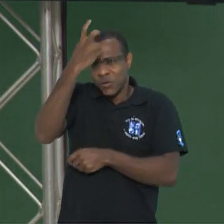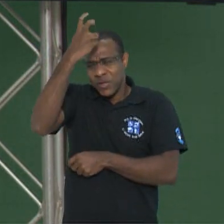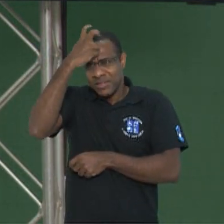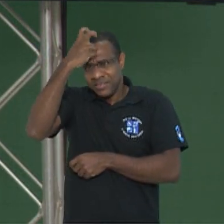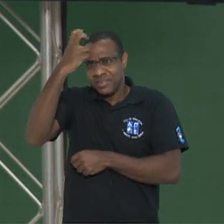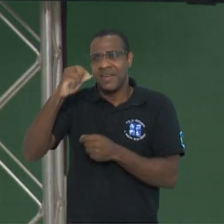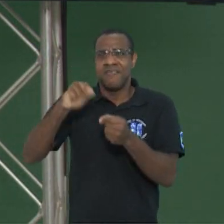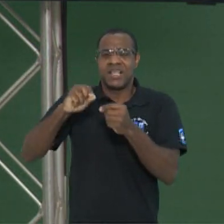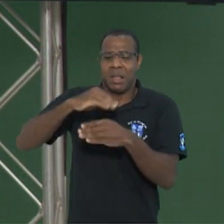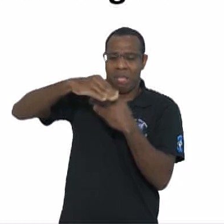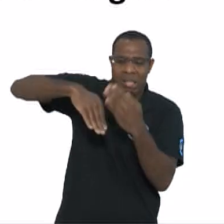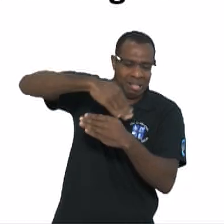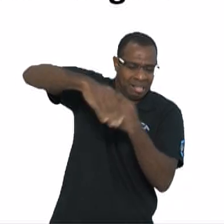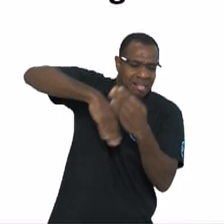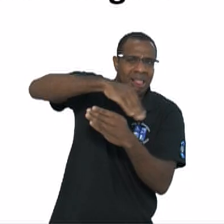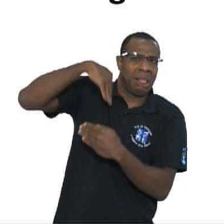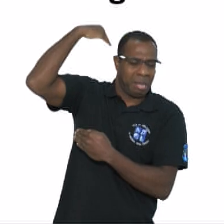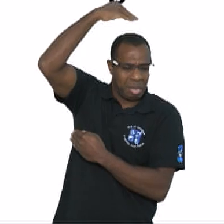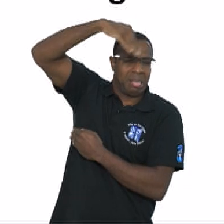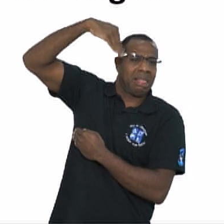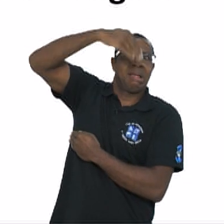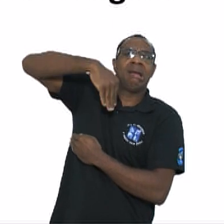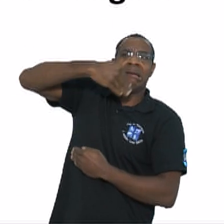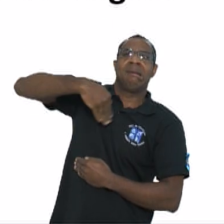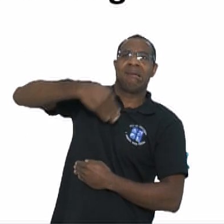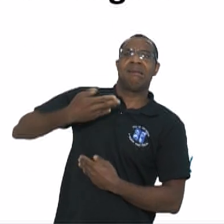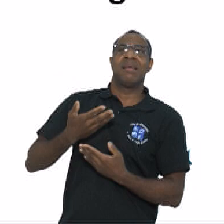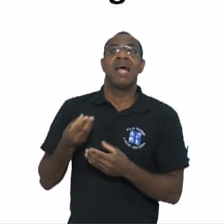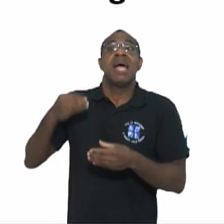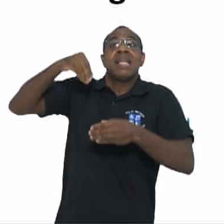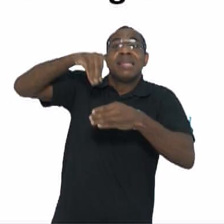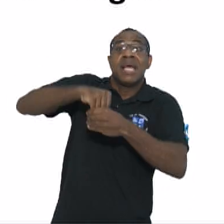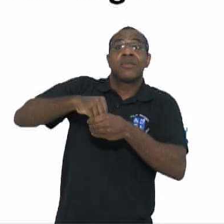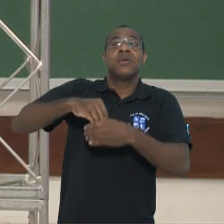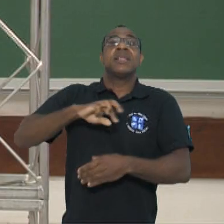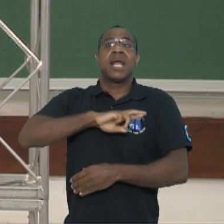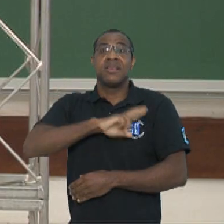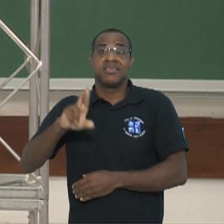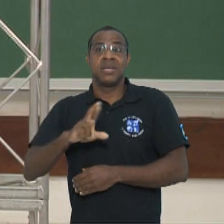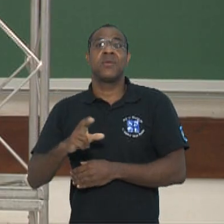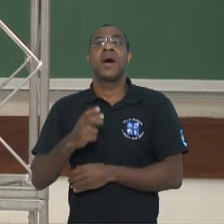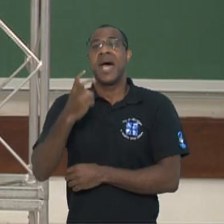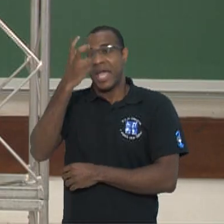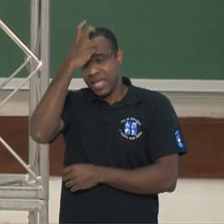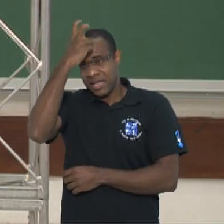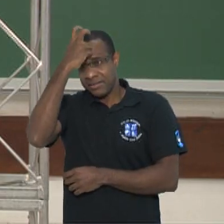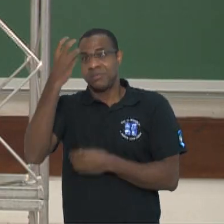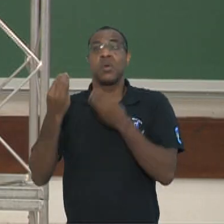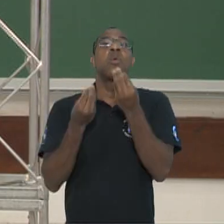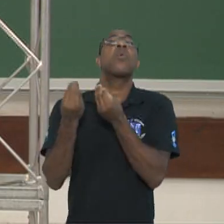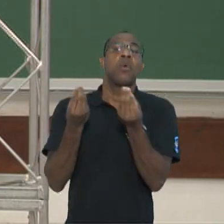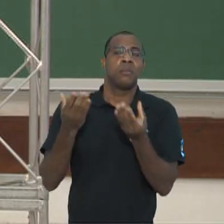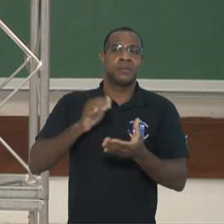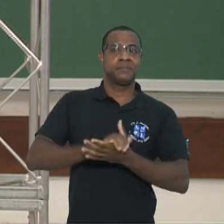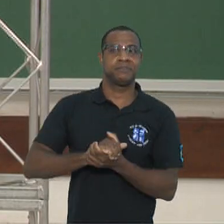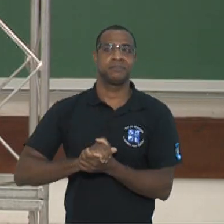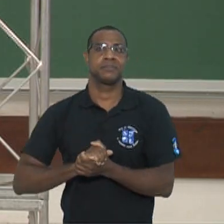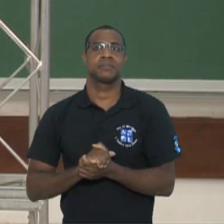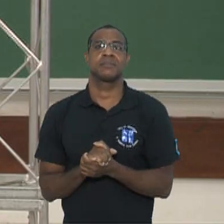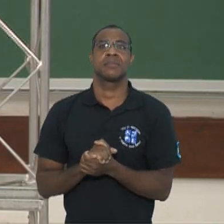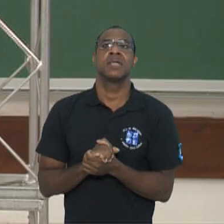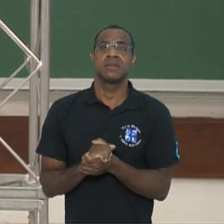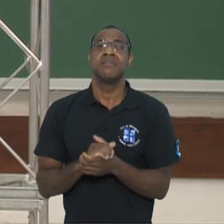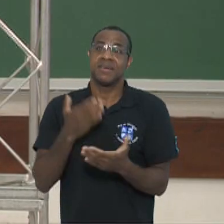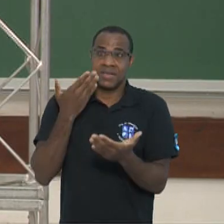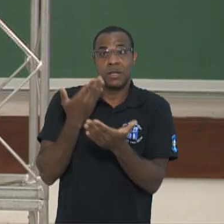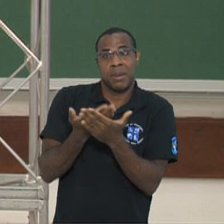da mumificação dentro da religião egípcia na antiguidade. Olha, galerinha, vai ser uma super aula, vamos estudar bacana